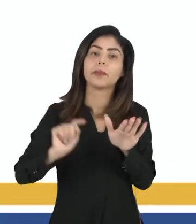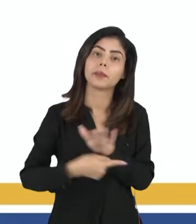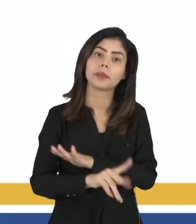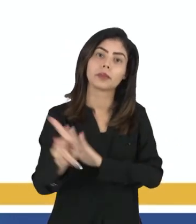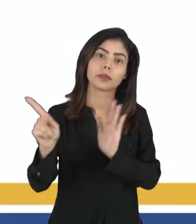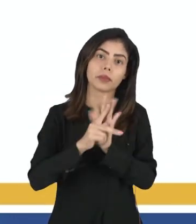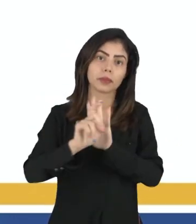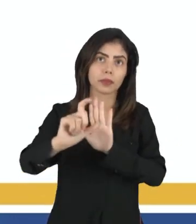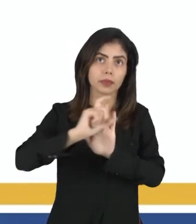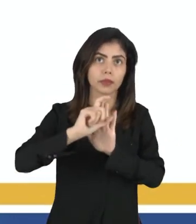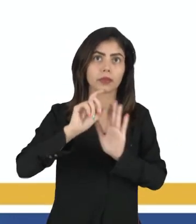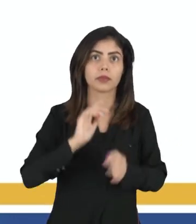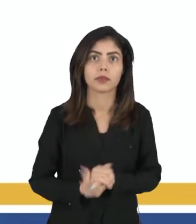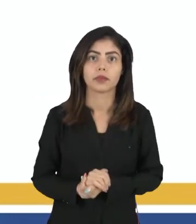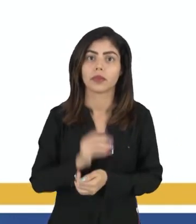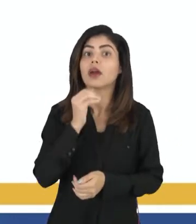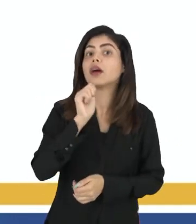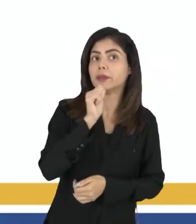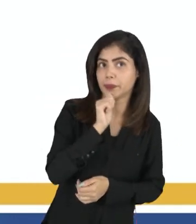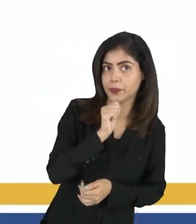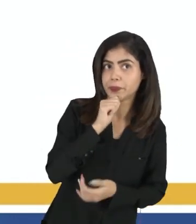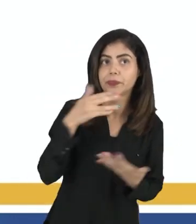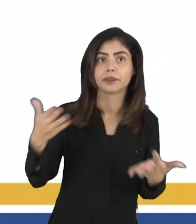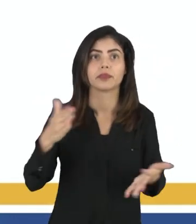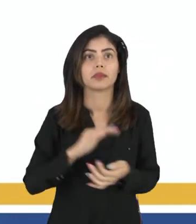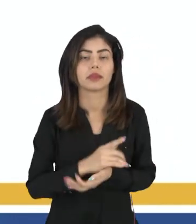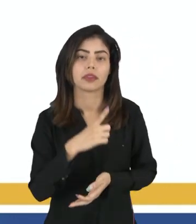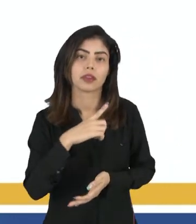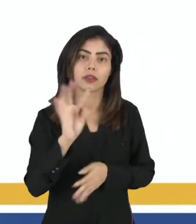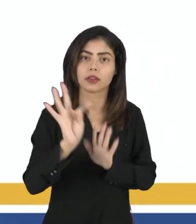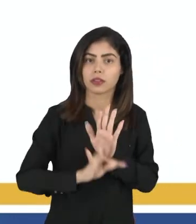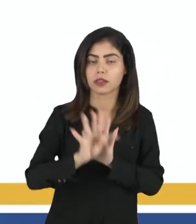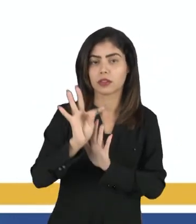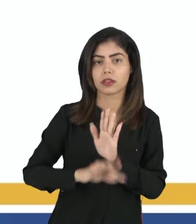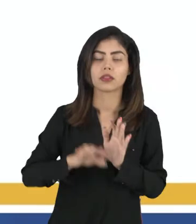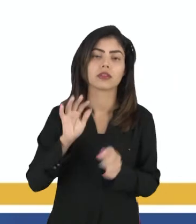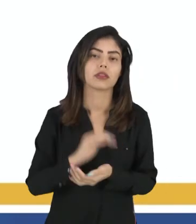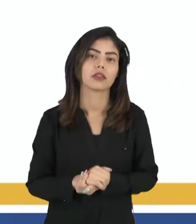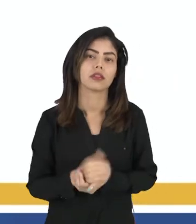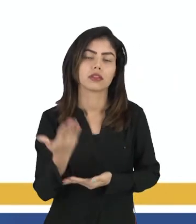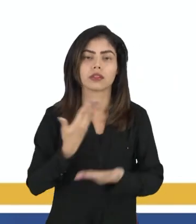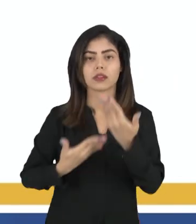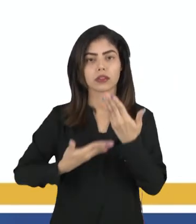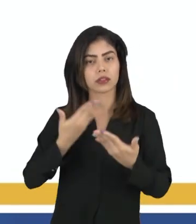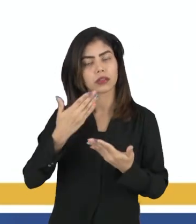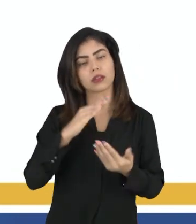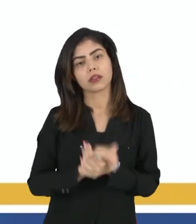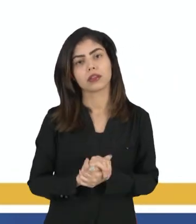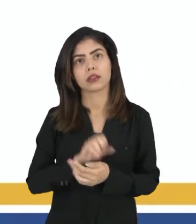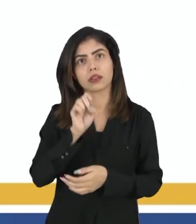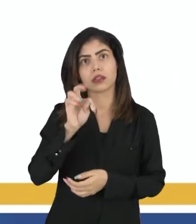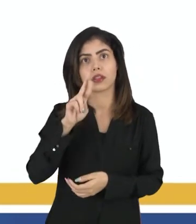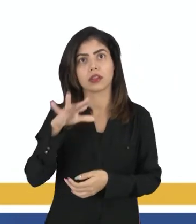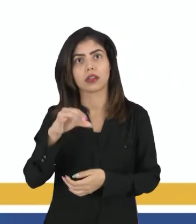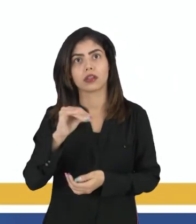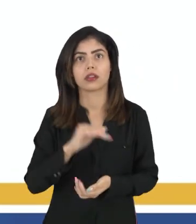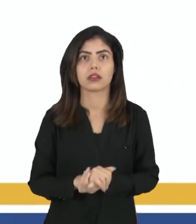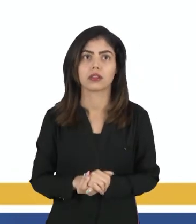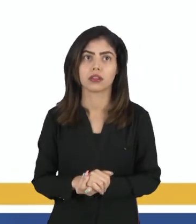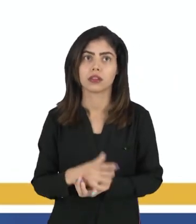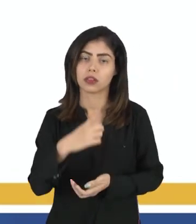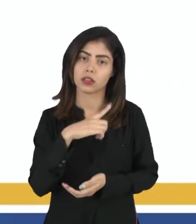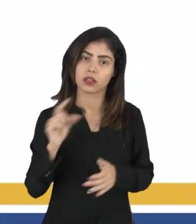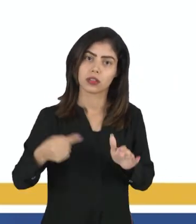mesmo parágrafo. Além disso, servem para estabelecer relações semânticas entre os